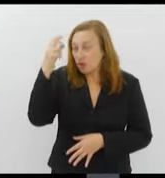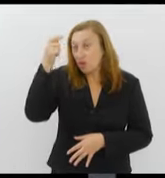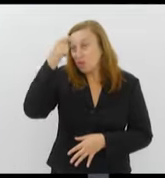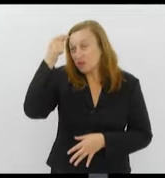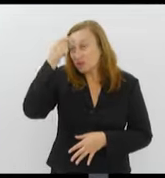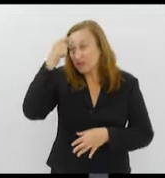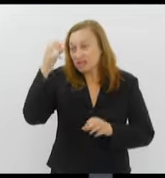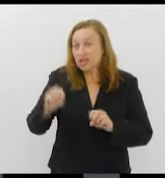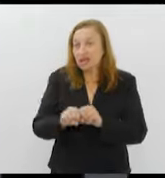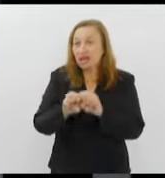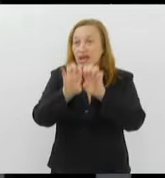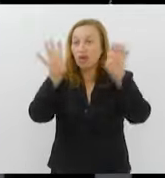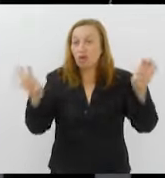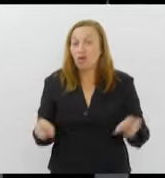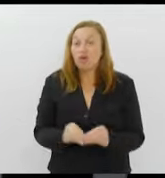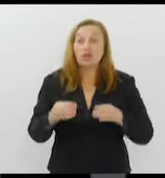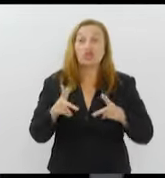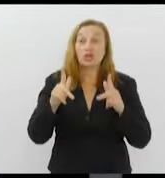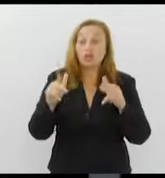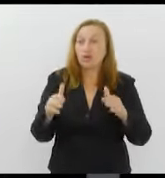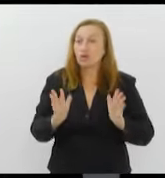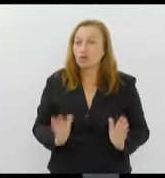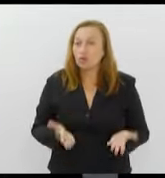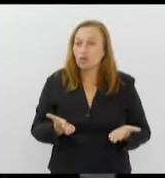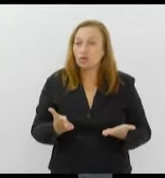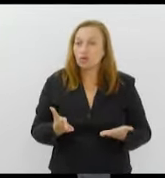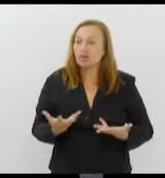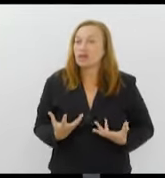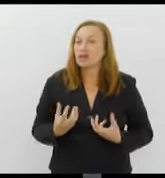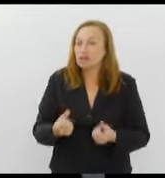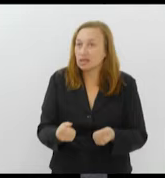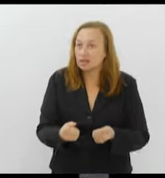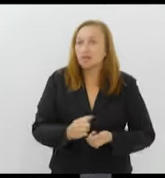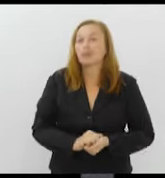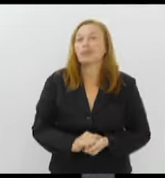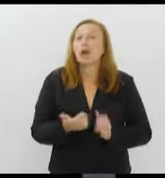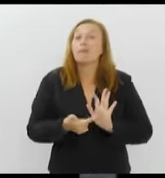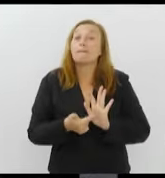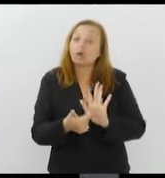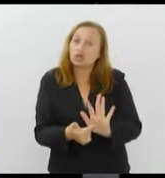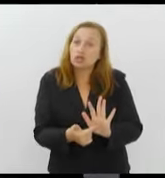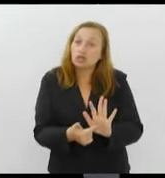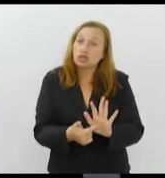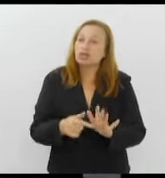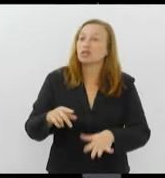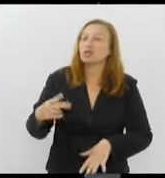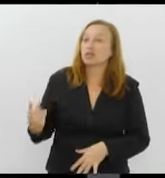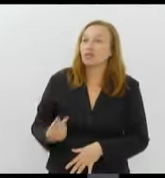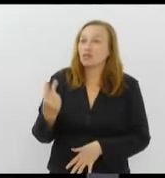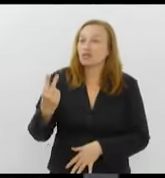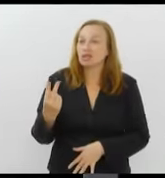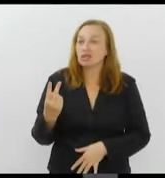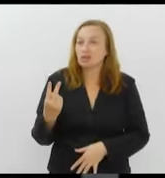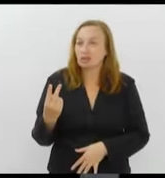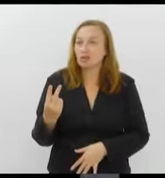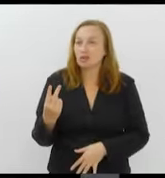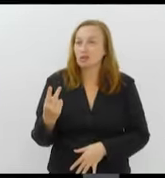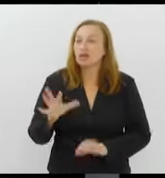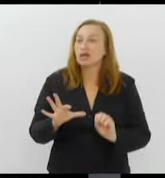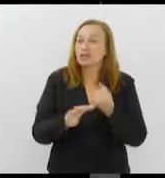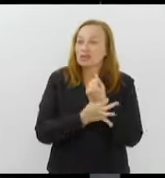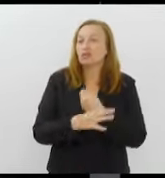tem agora. Isso foi sendo adquirido, né, mostrando que a preservação das encostas garantia a água